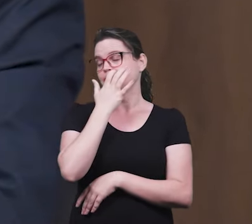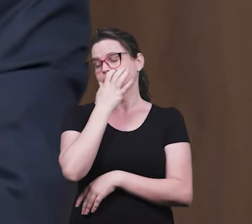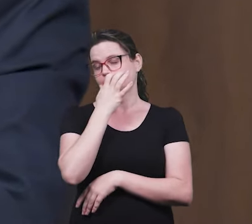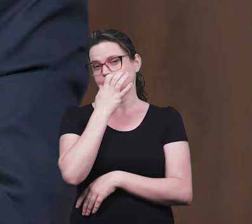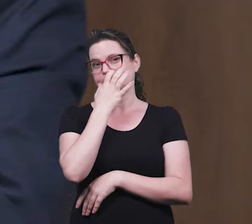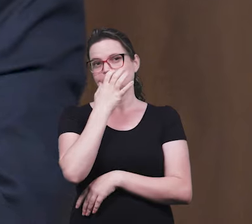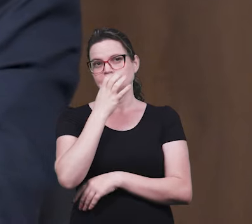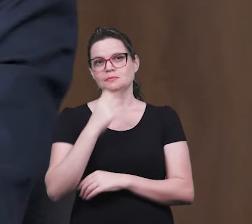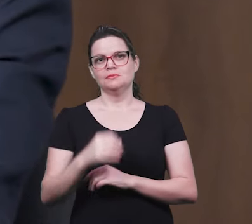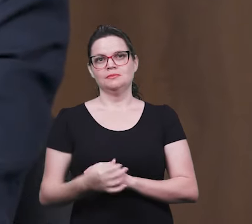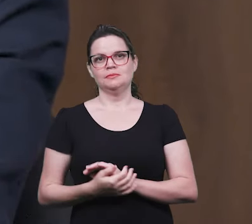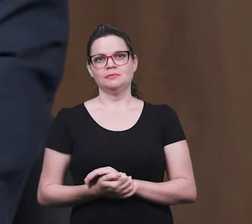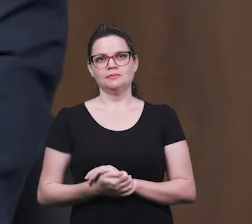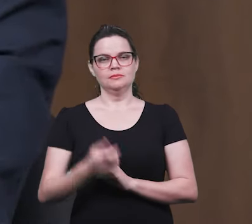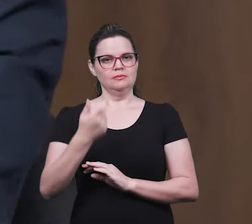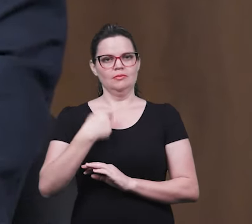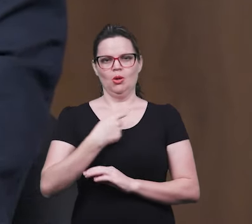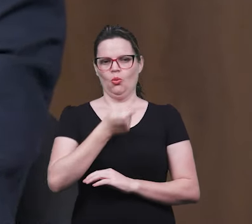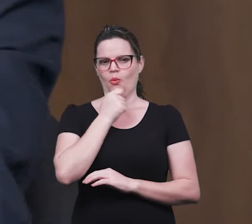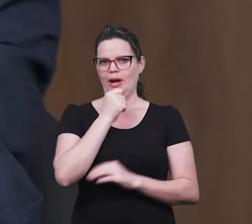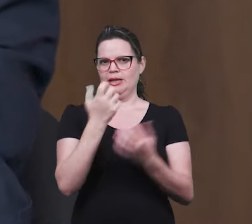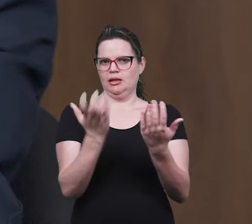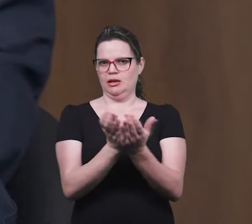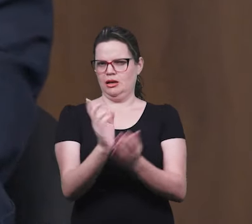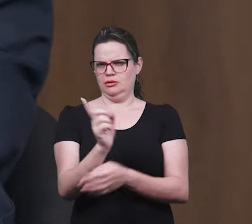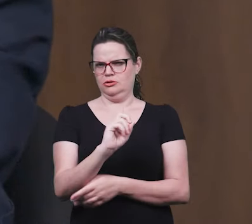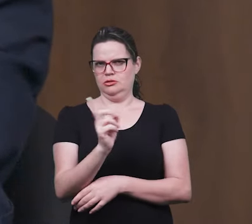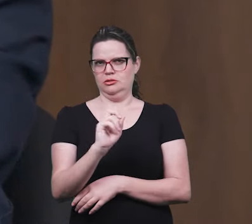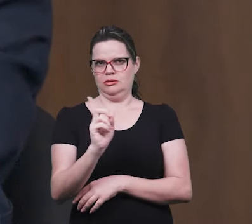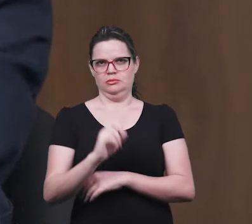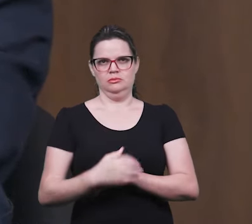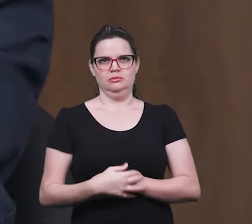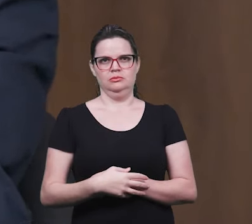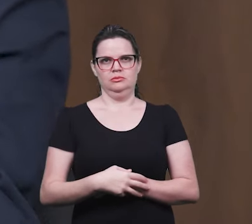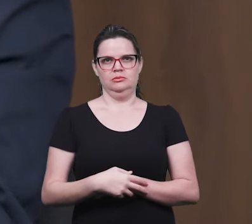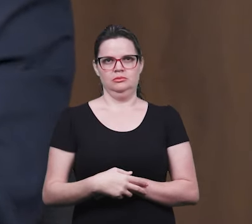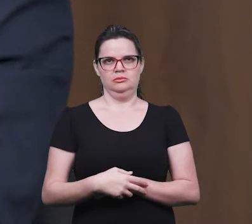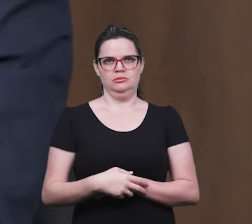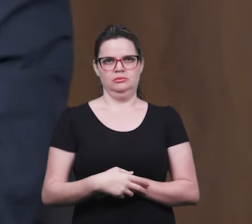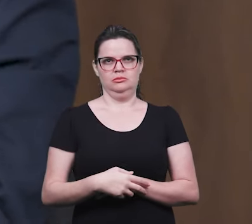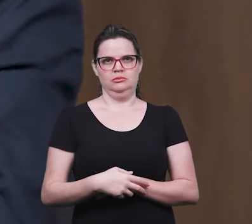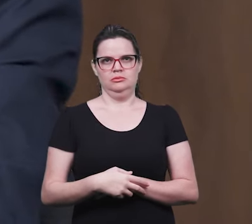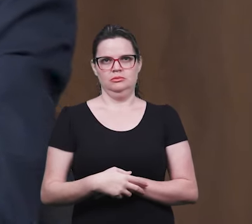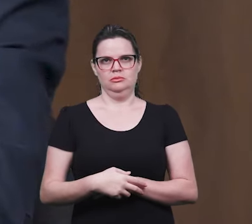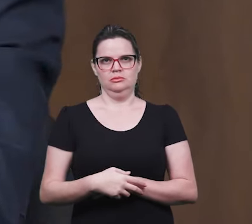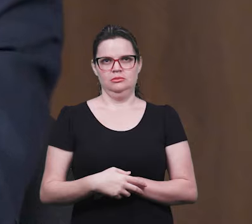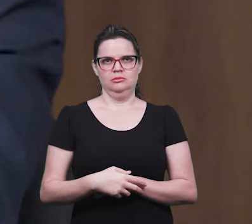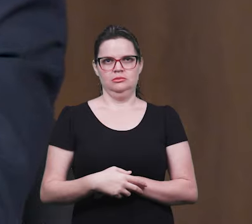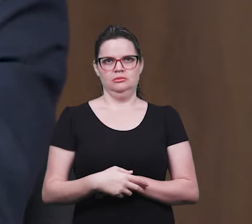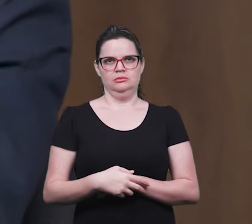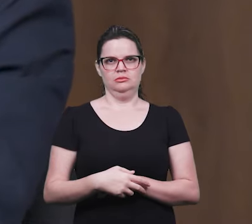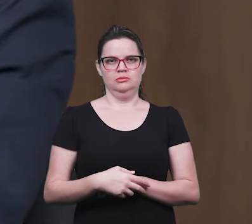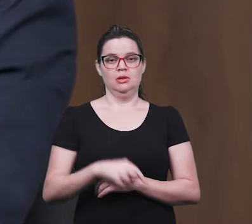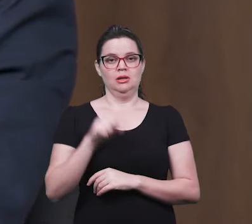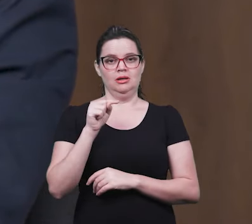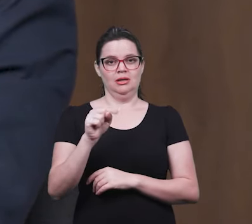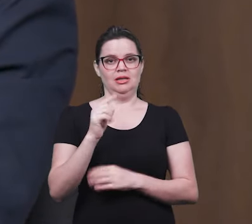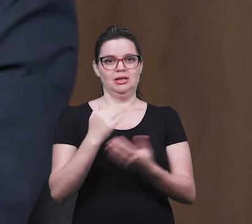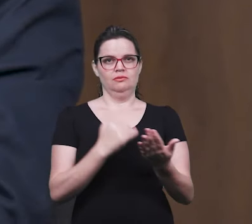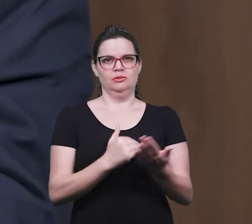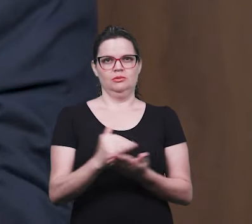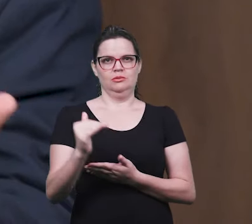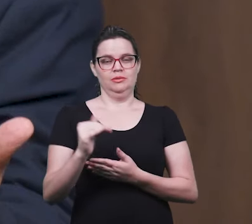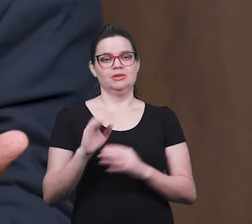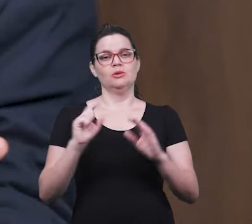e eu fiquei, não era crente ainda, passei um ano ficando na casa dela. E a obra estava naquele início e tal.